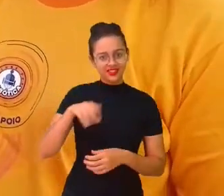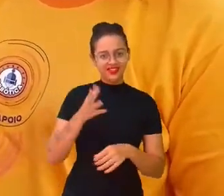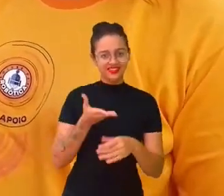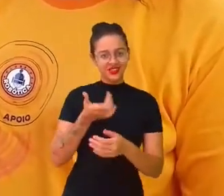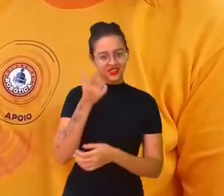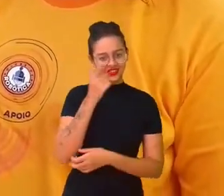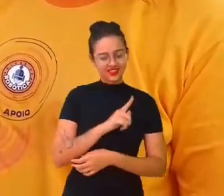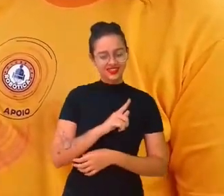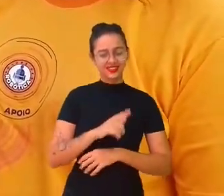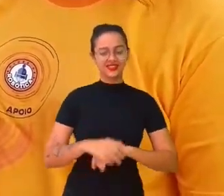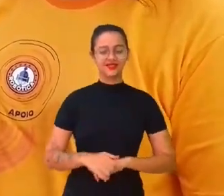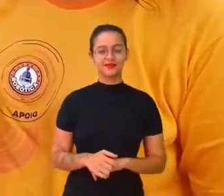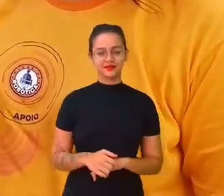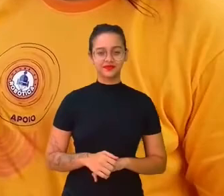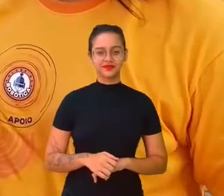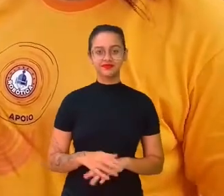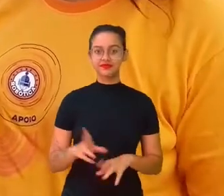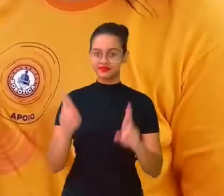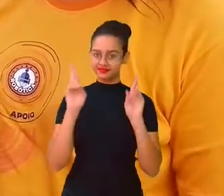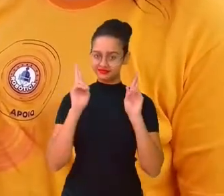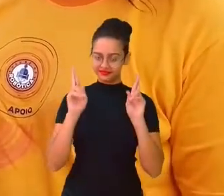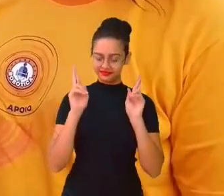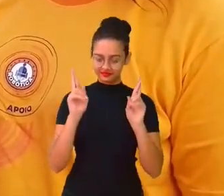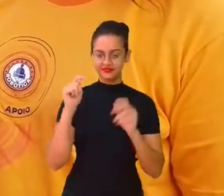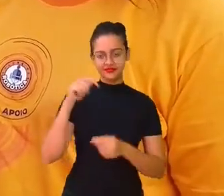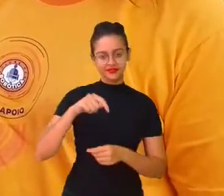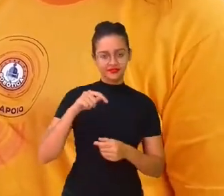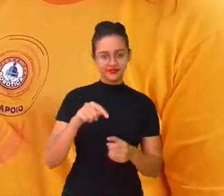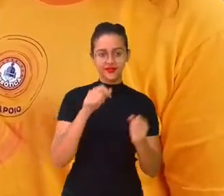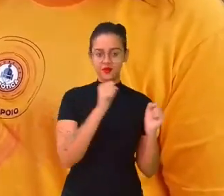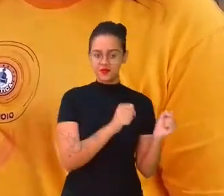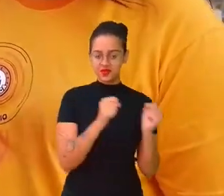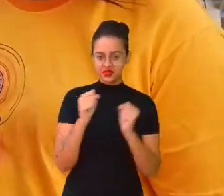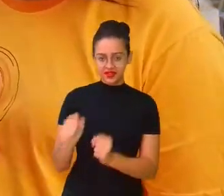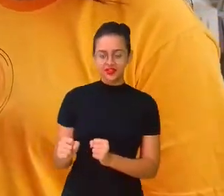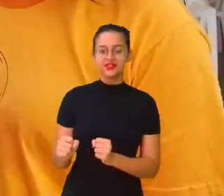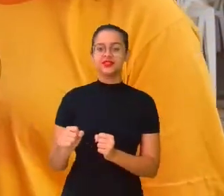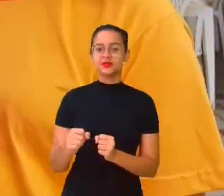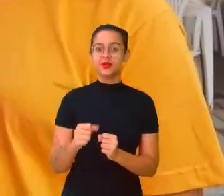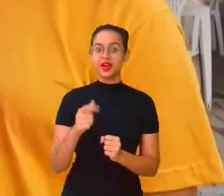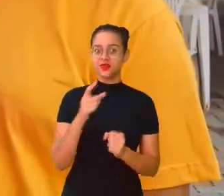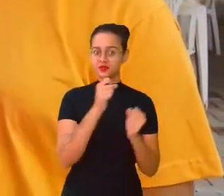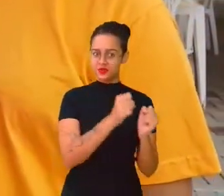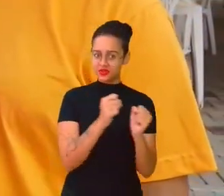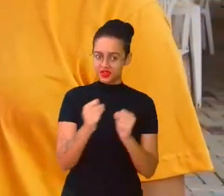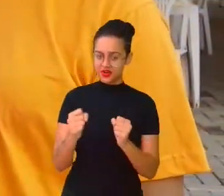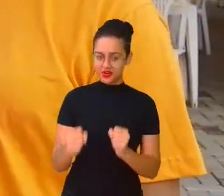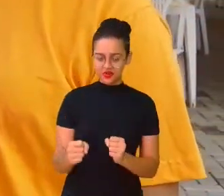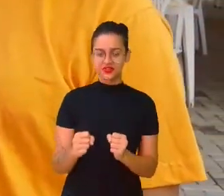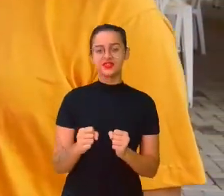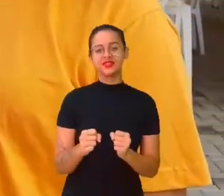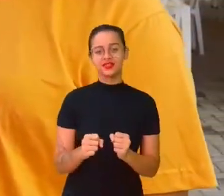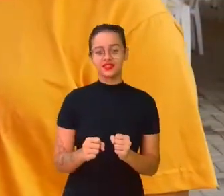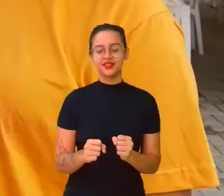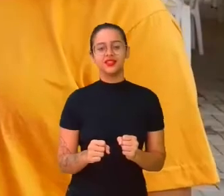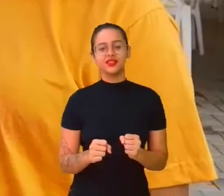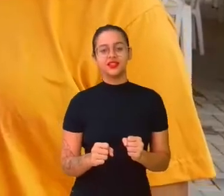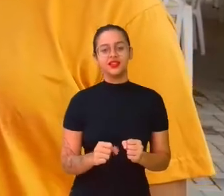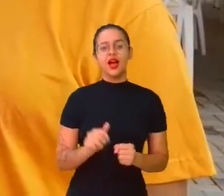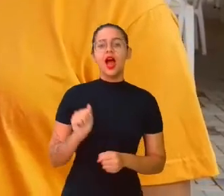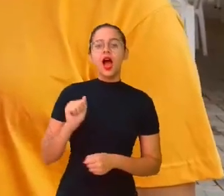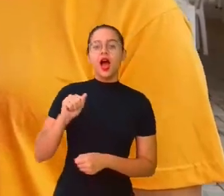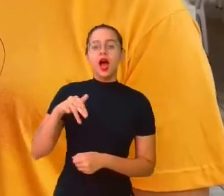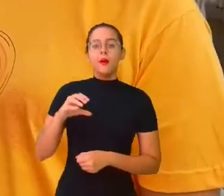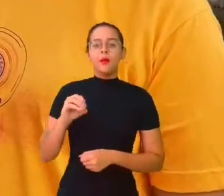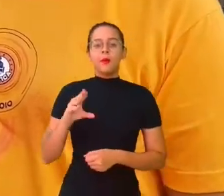né? Vamos torcer aqui para as empoderadas conseguirem. As poderosas. As poderosas, né? E a